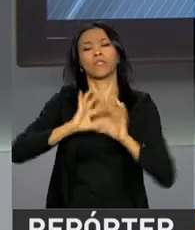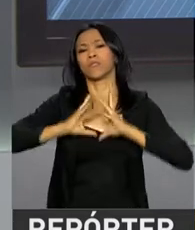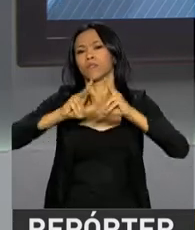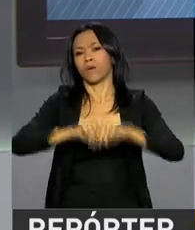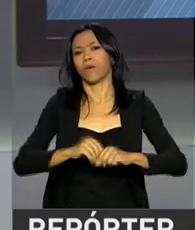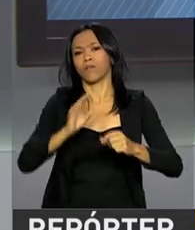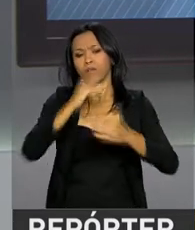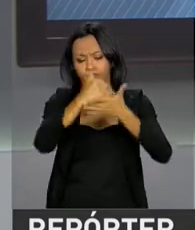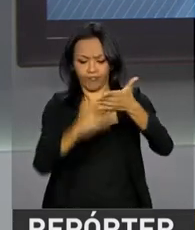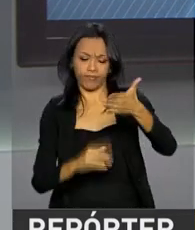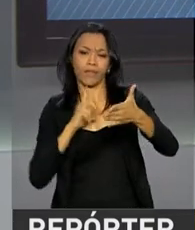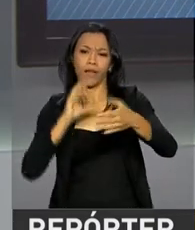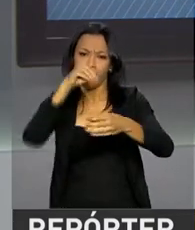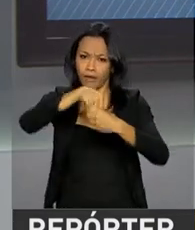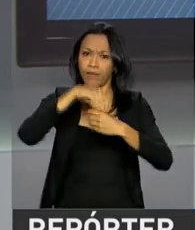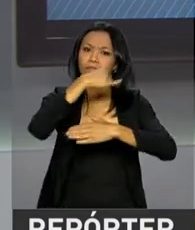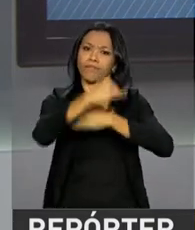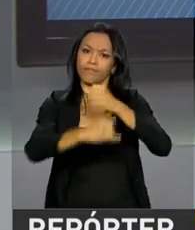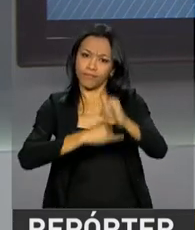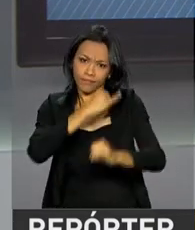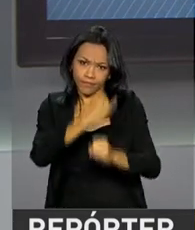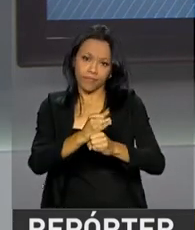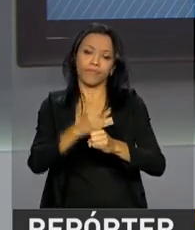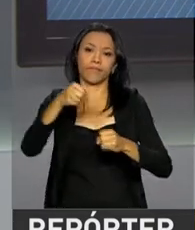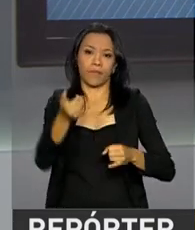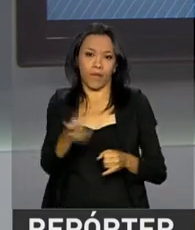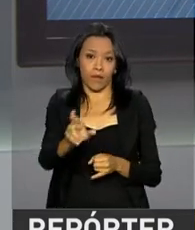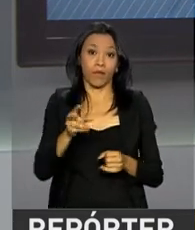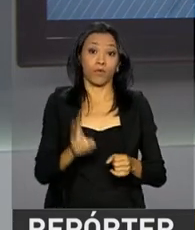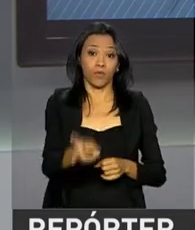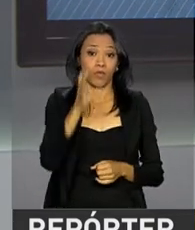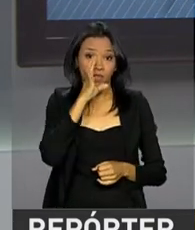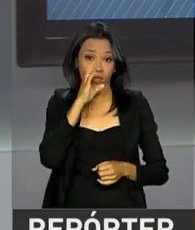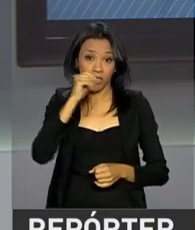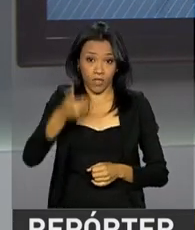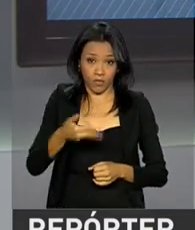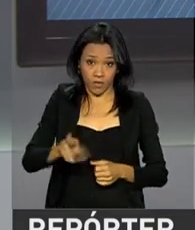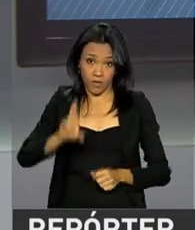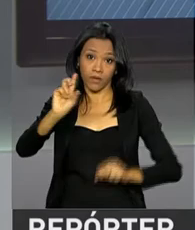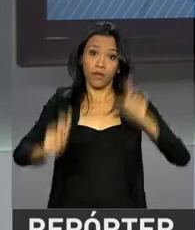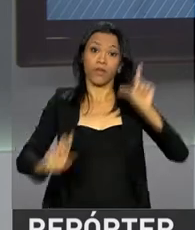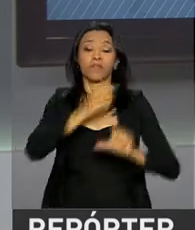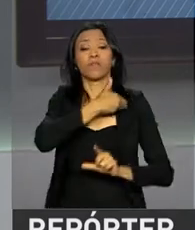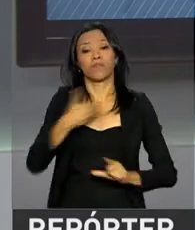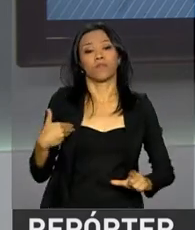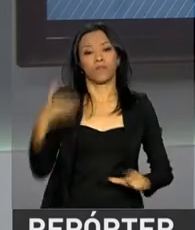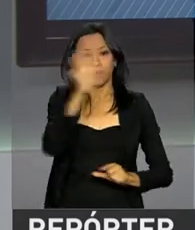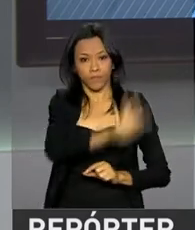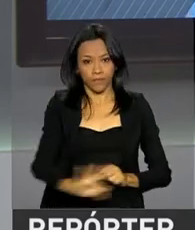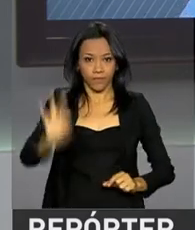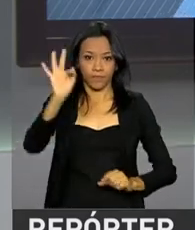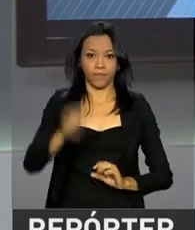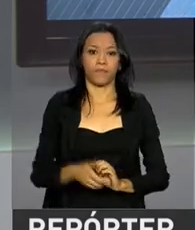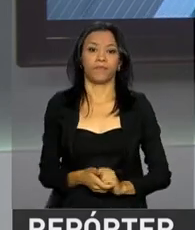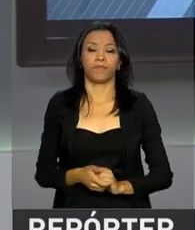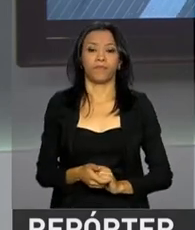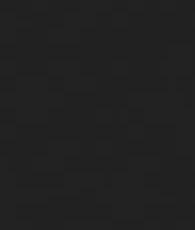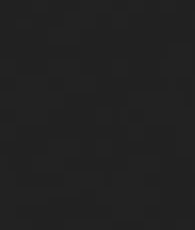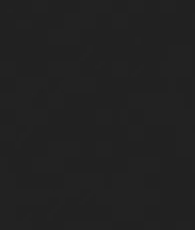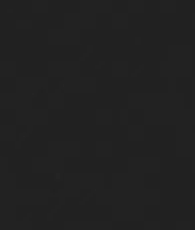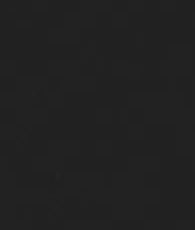toda a nossa programação também está na página da nbr na internet continue com a gente na nbr a tv do governo federal